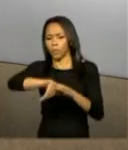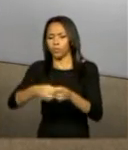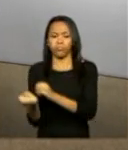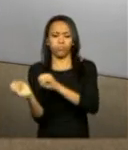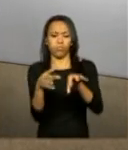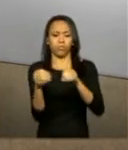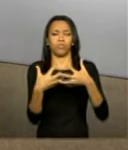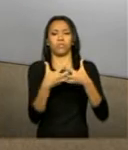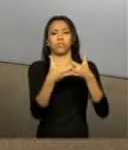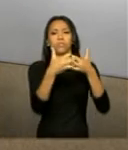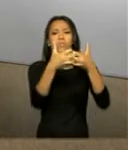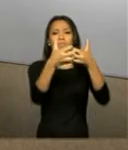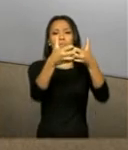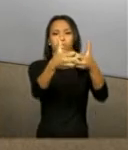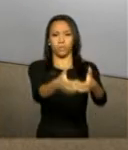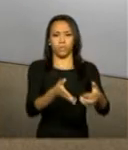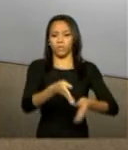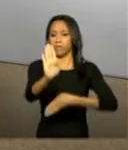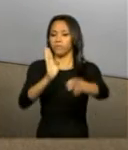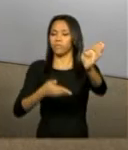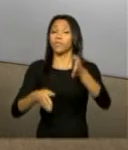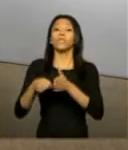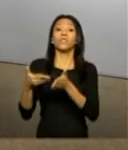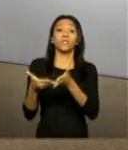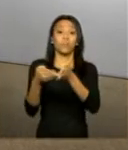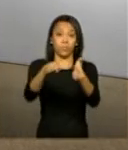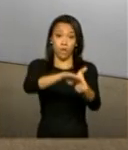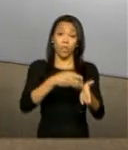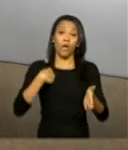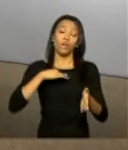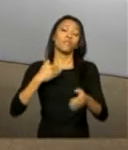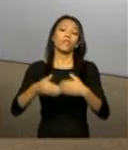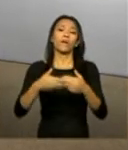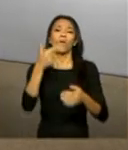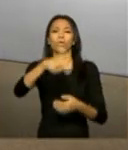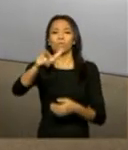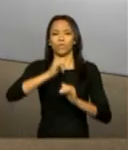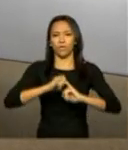e nos portos brasileiros. E nós podemos voltar a qualquer momento